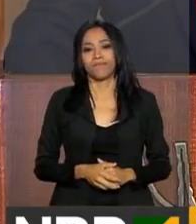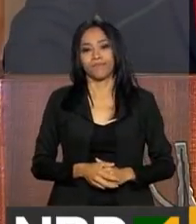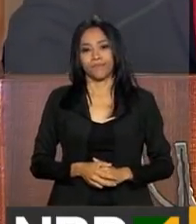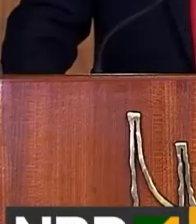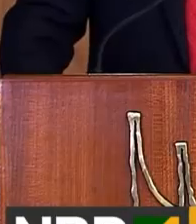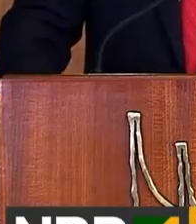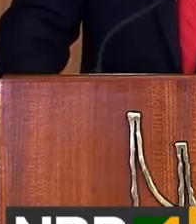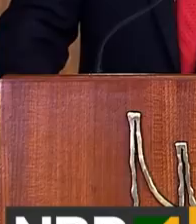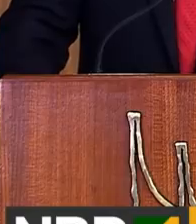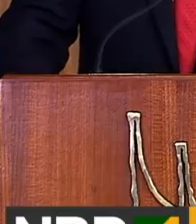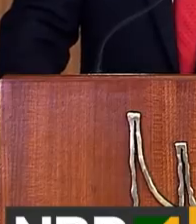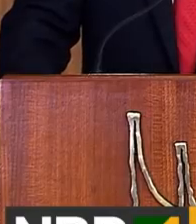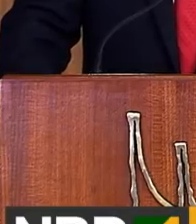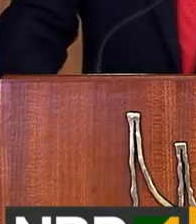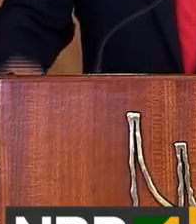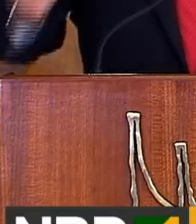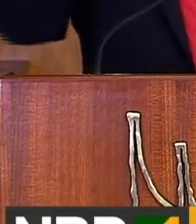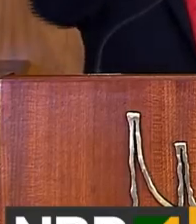Muchas gracias.